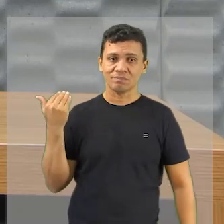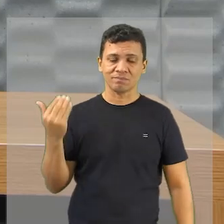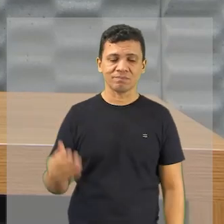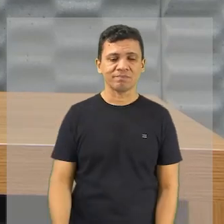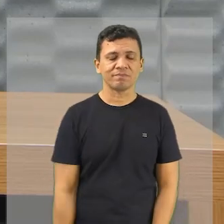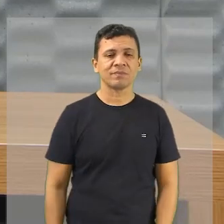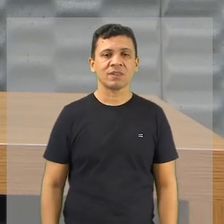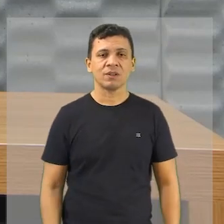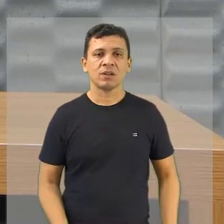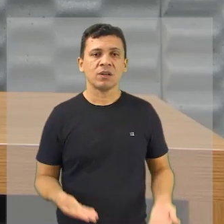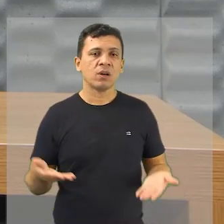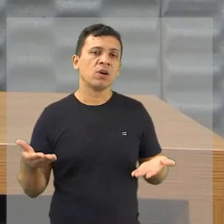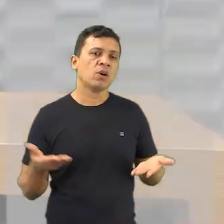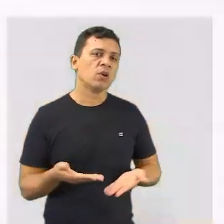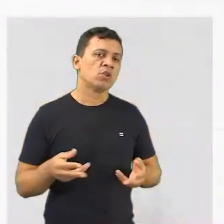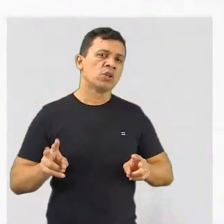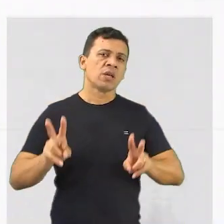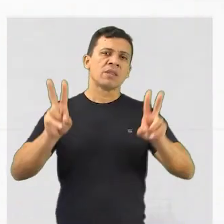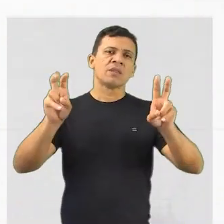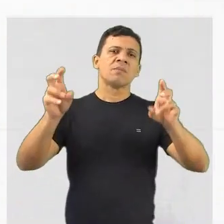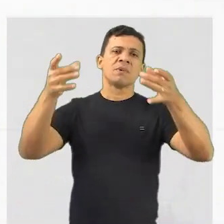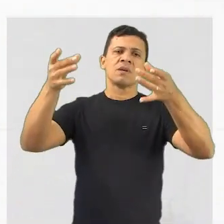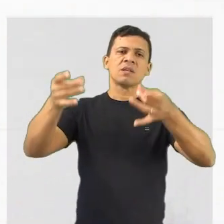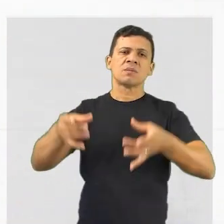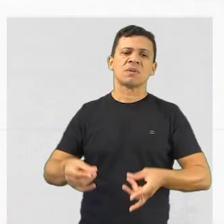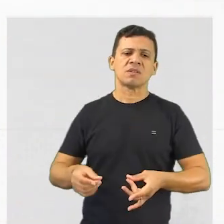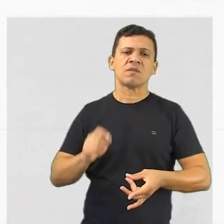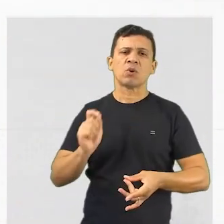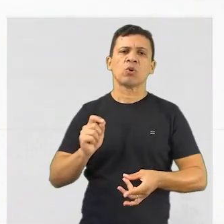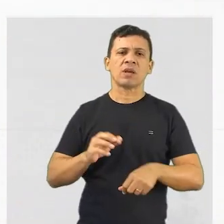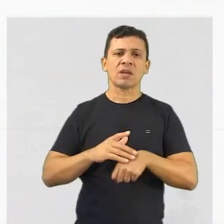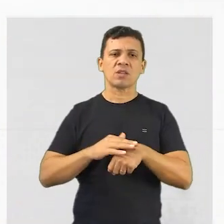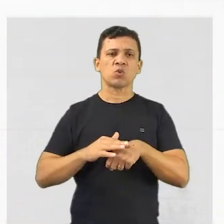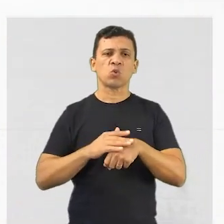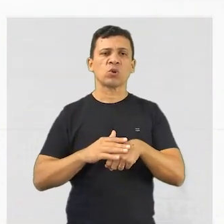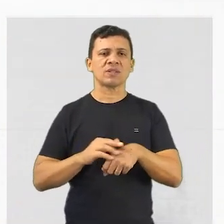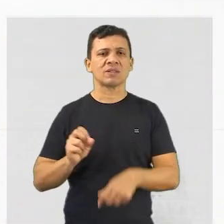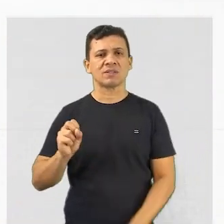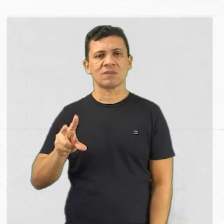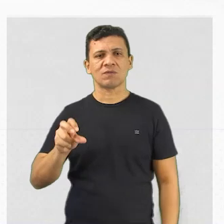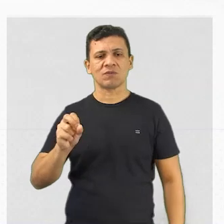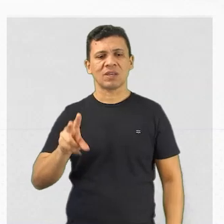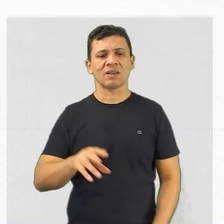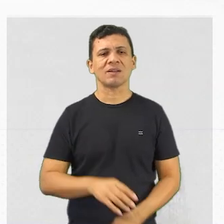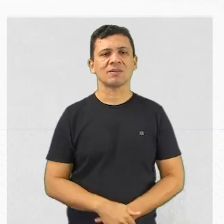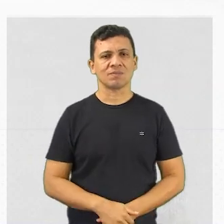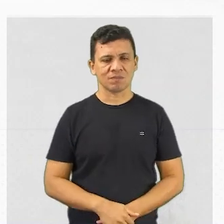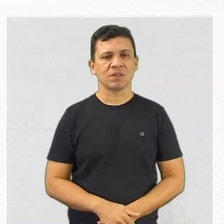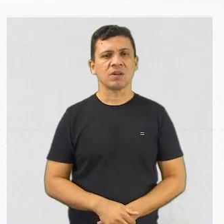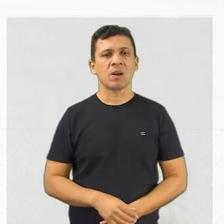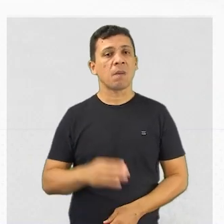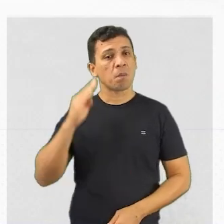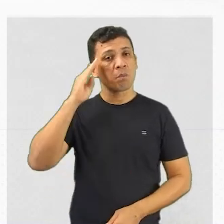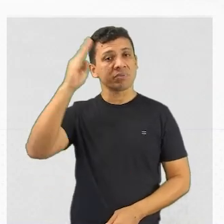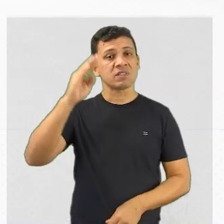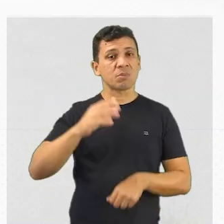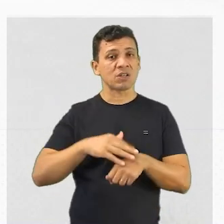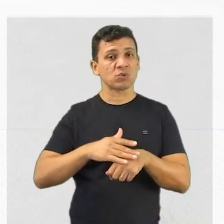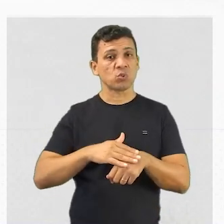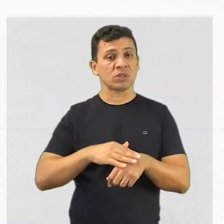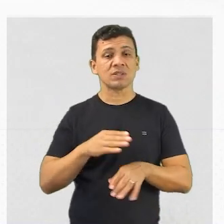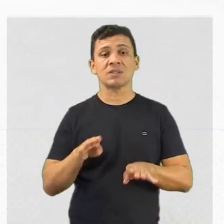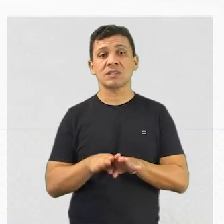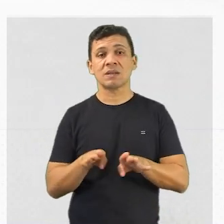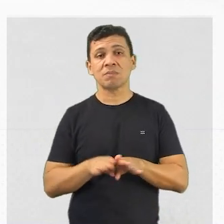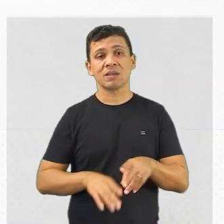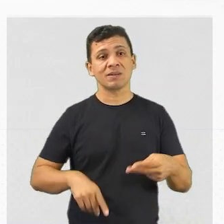hoje, pessoal, nós vamos falar especificamente das doenças virais, né? Quais são as principais doenças virais e como preveni-las,